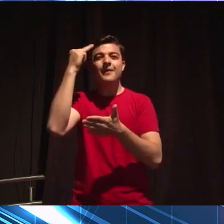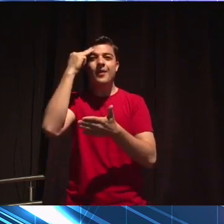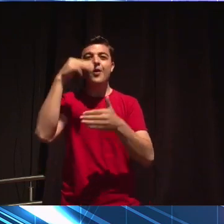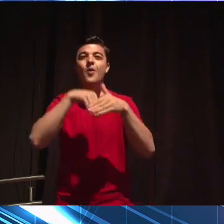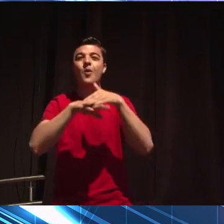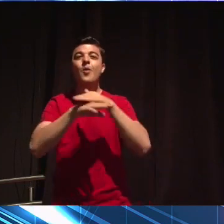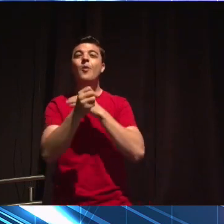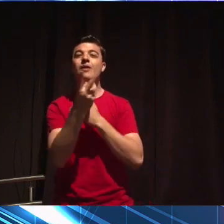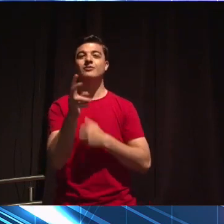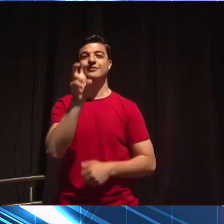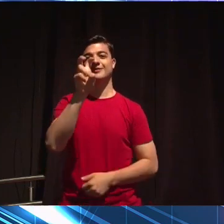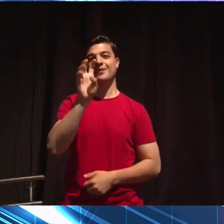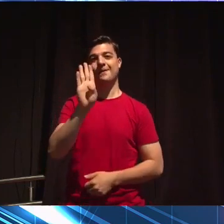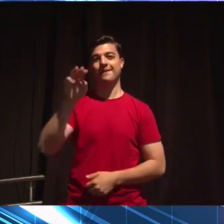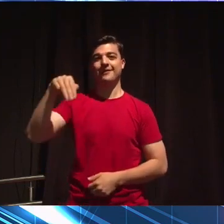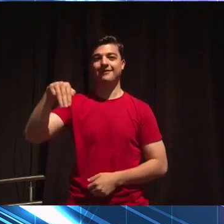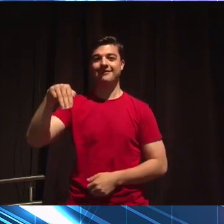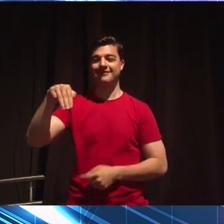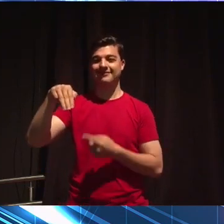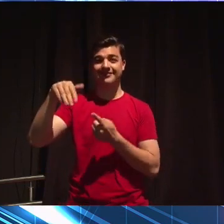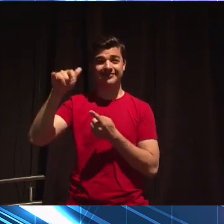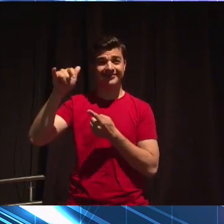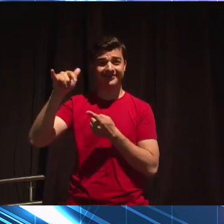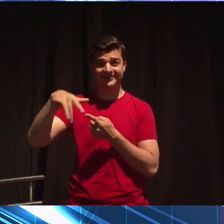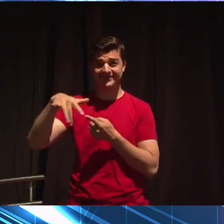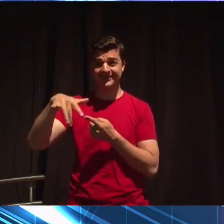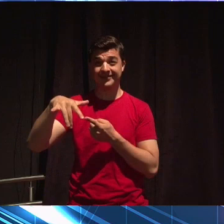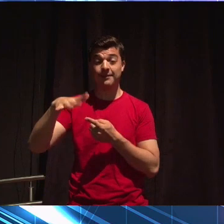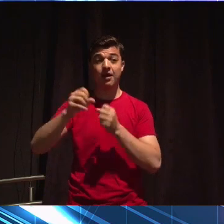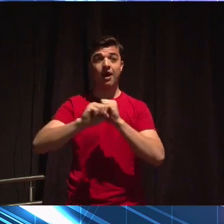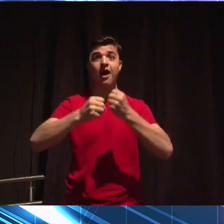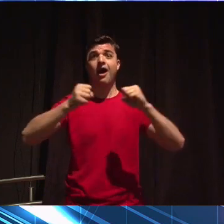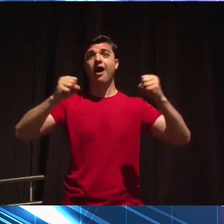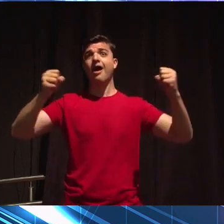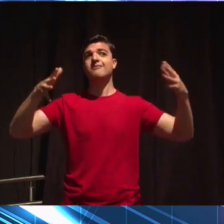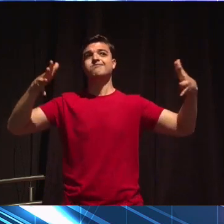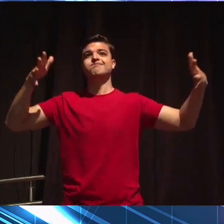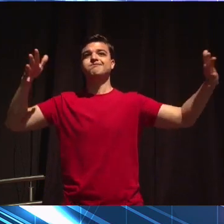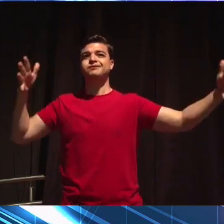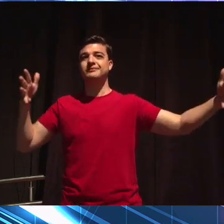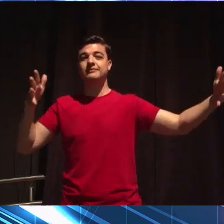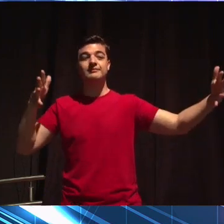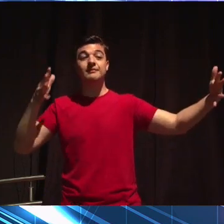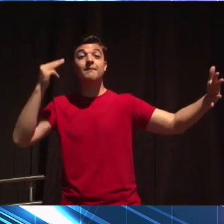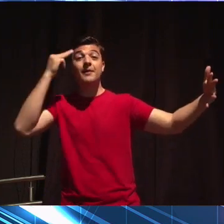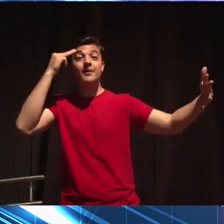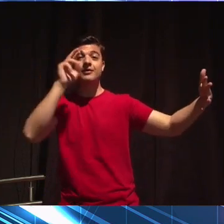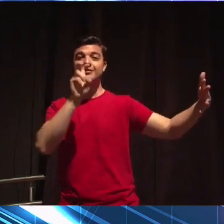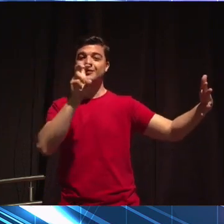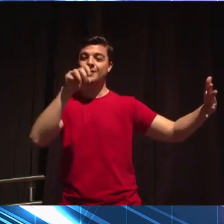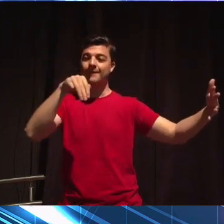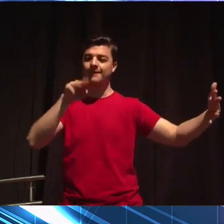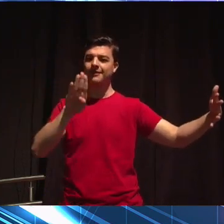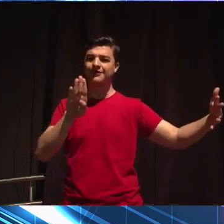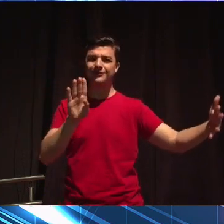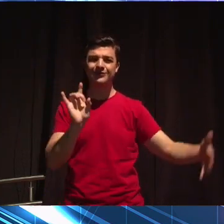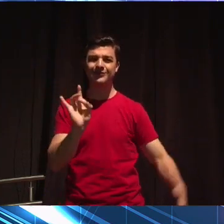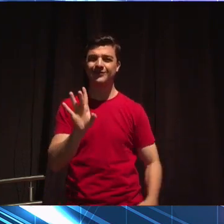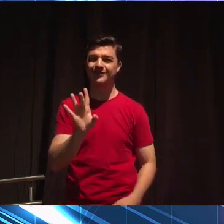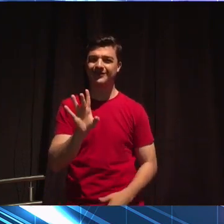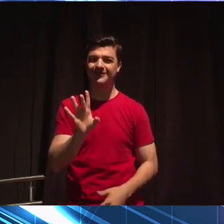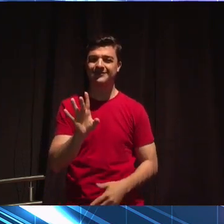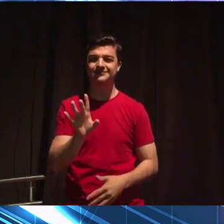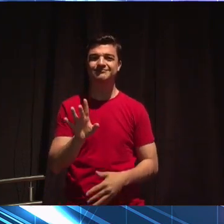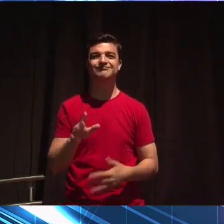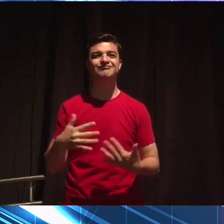toneladas. Uma foto da coisa não cabe na coisa. Em termos simples, tá? Na época, a IBM locava